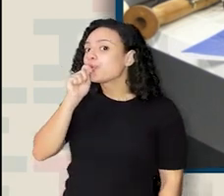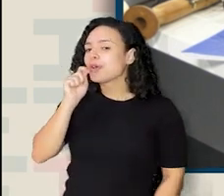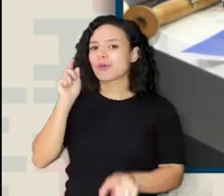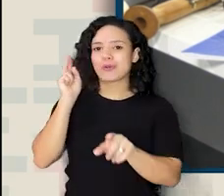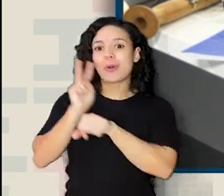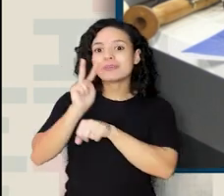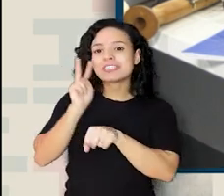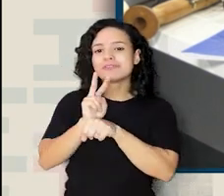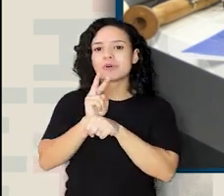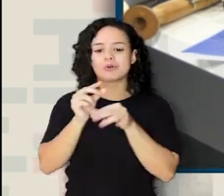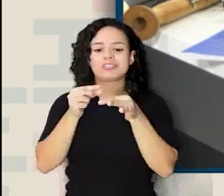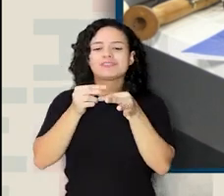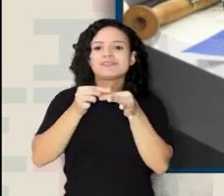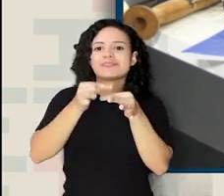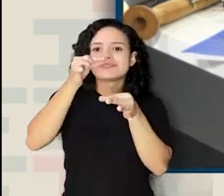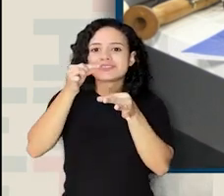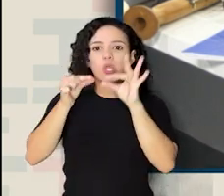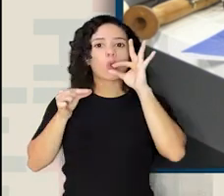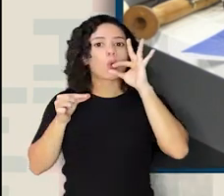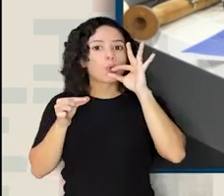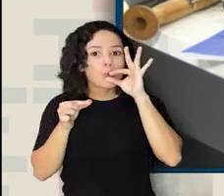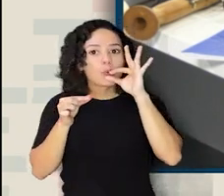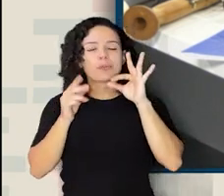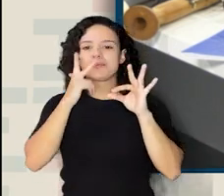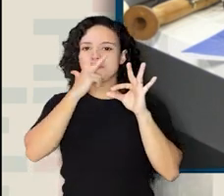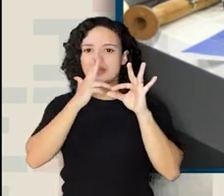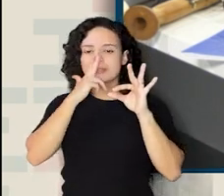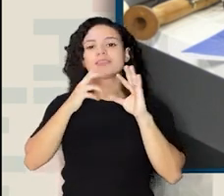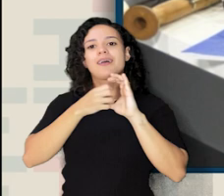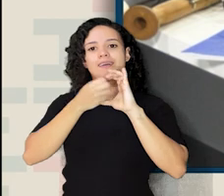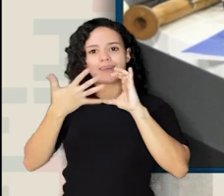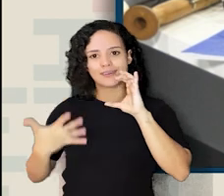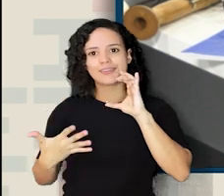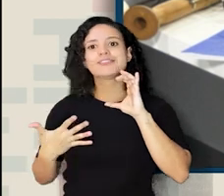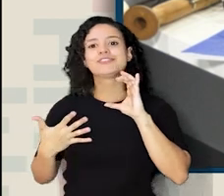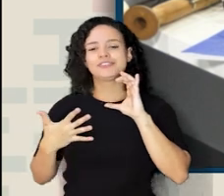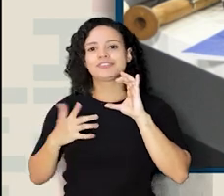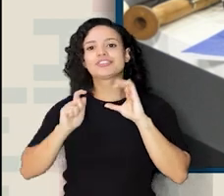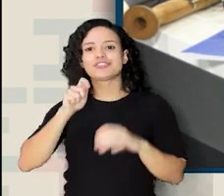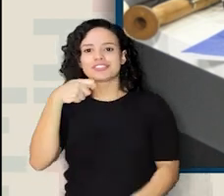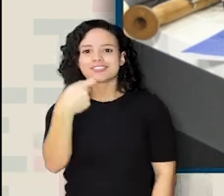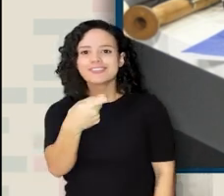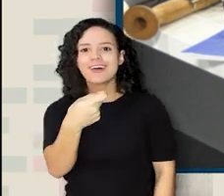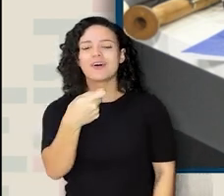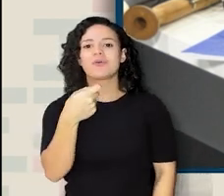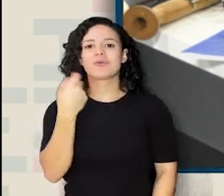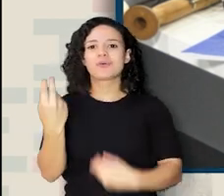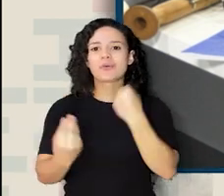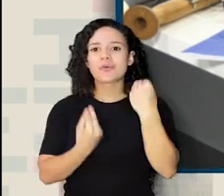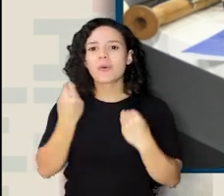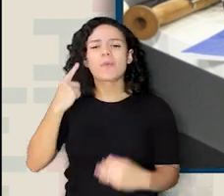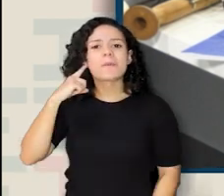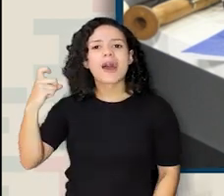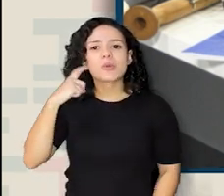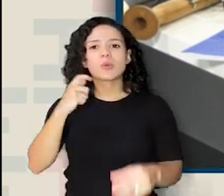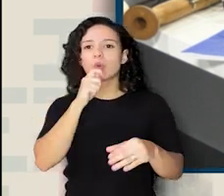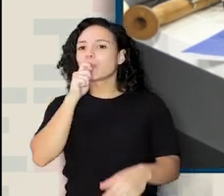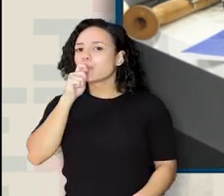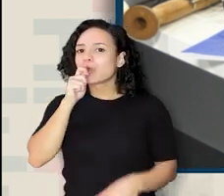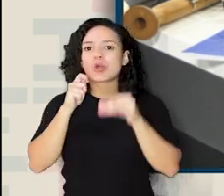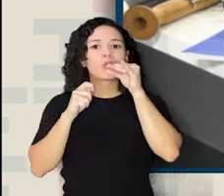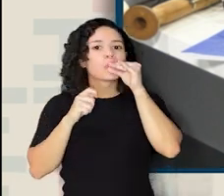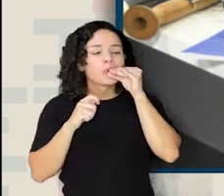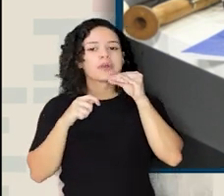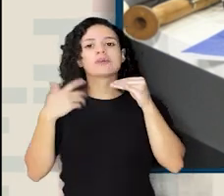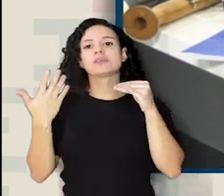uma embocadura no formato de um apito, ou de um bico, né? A característica de onde se